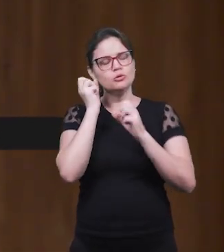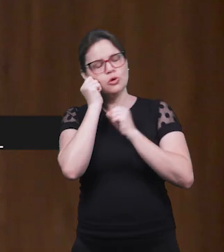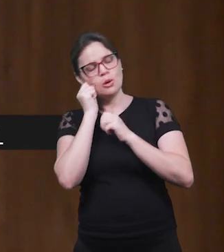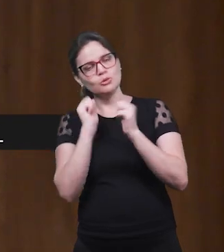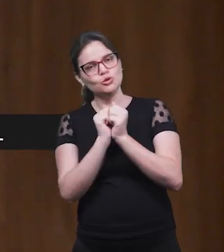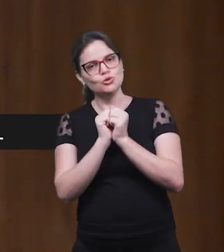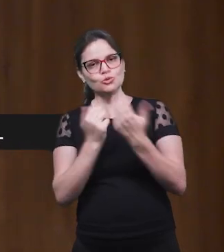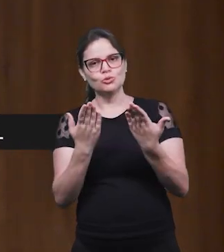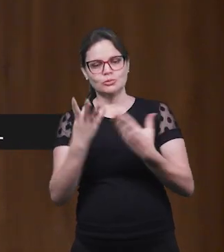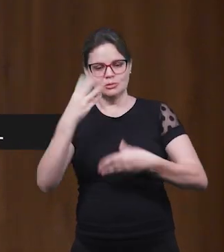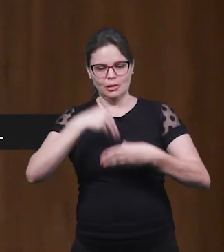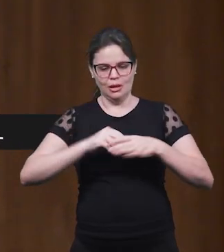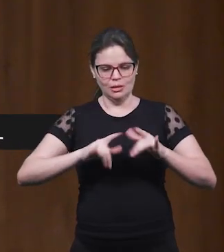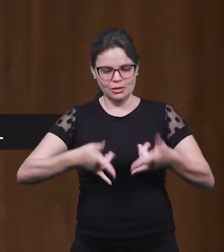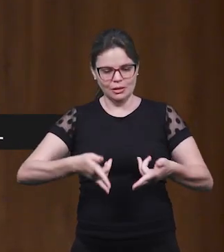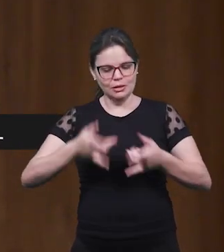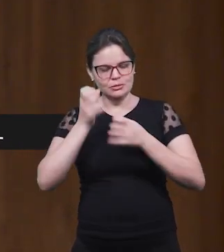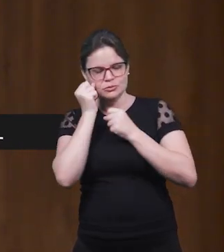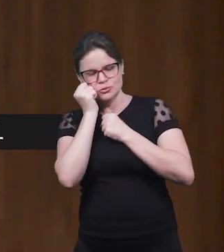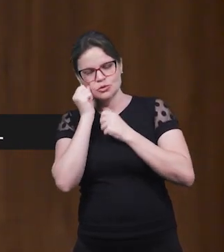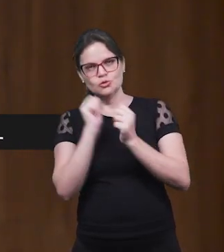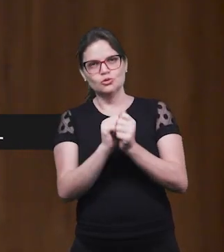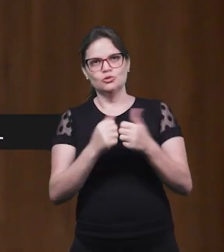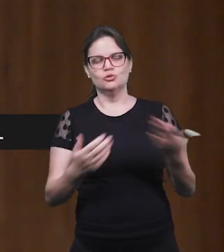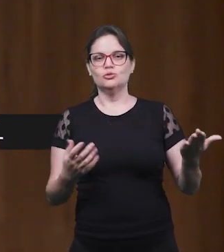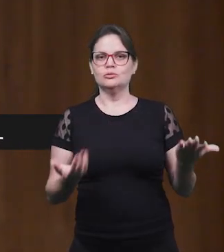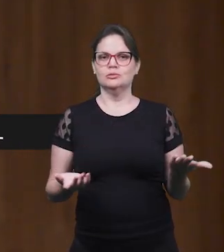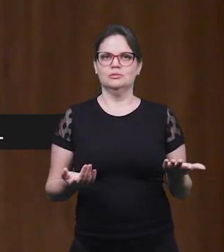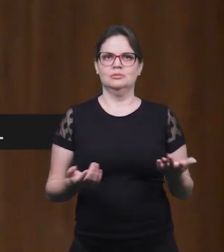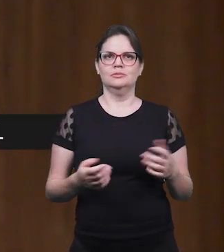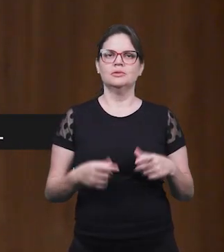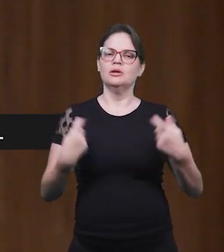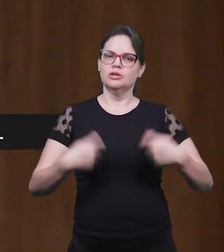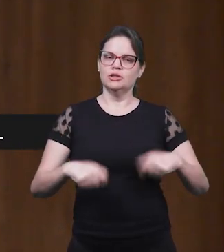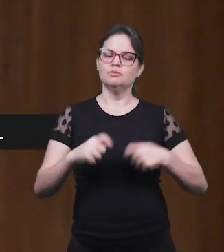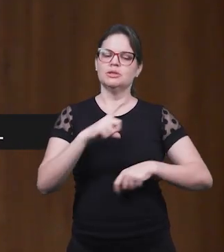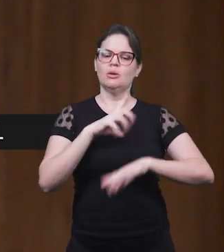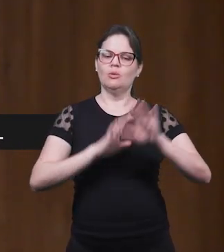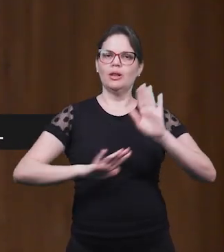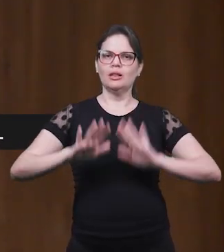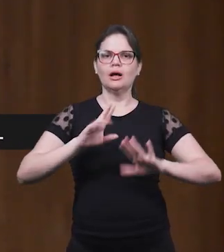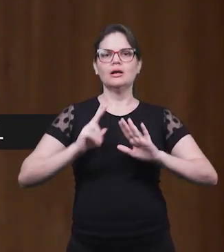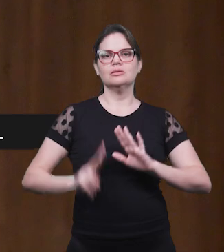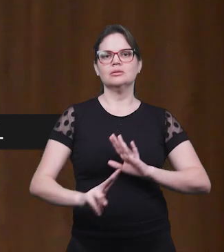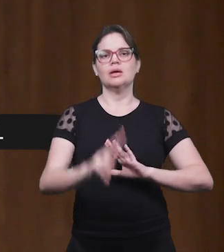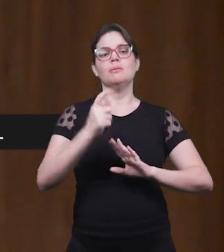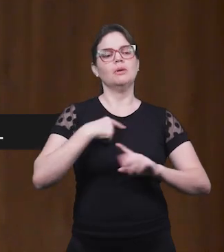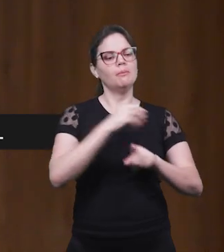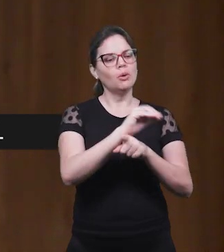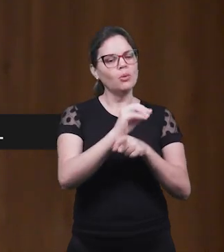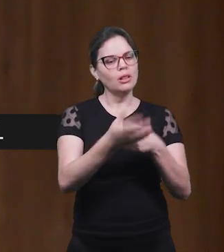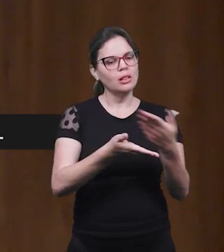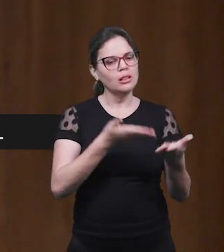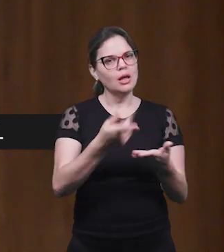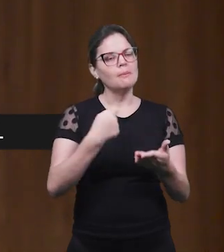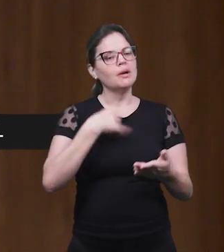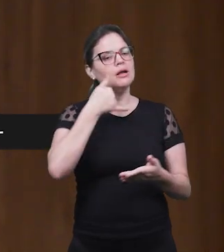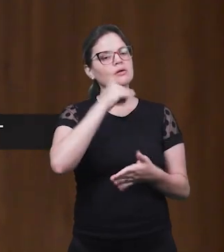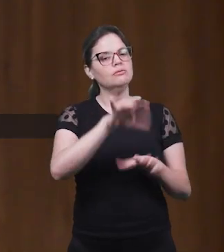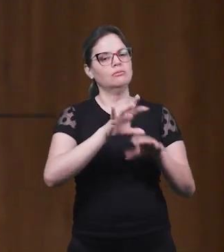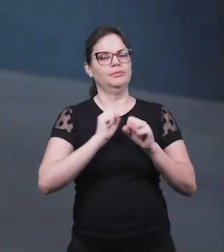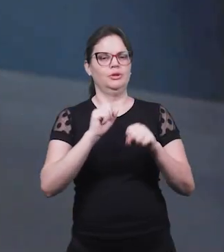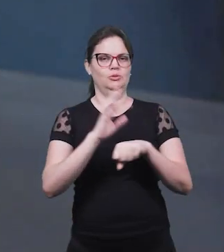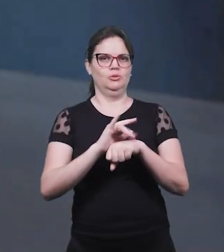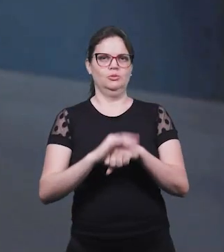né? Sim. A cama, ficar... E isso é um cuidado que tem que ter mais ainda, né? Porque estão sujeitos à transmissão,